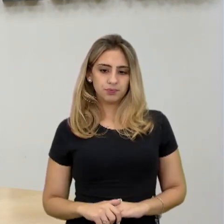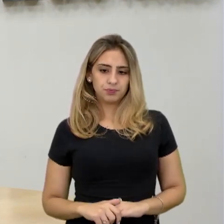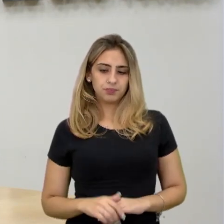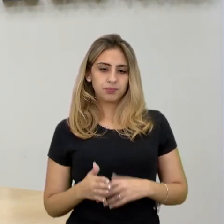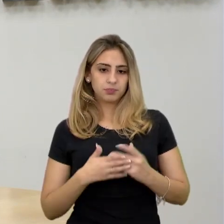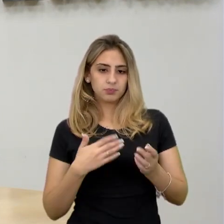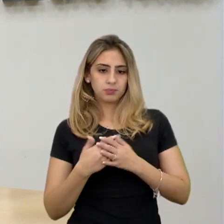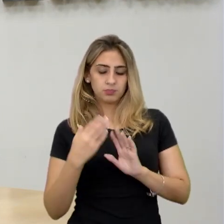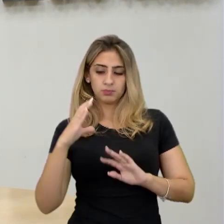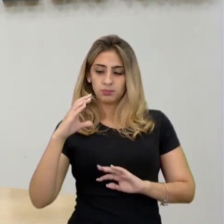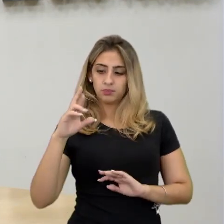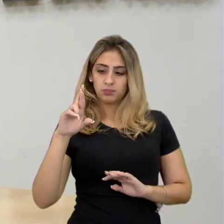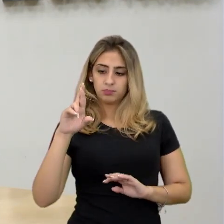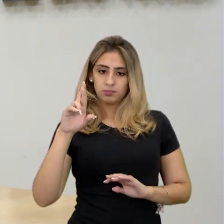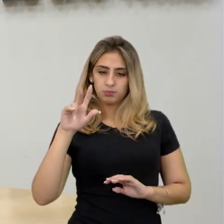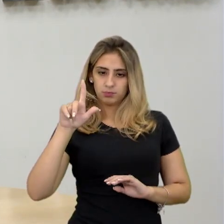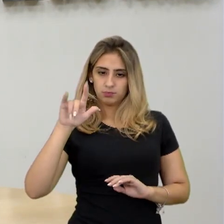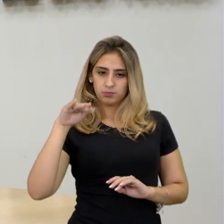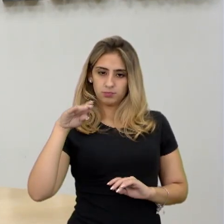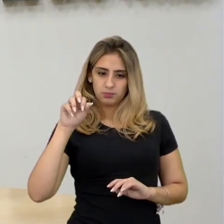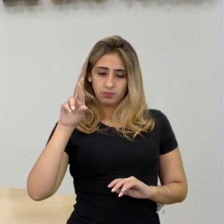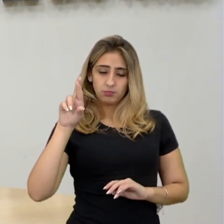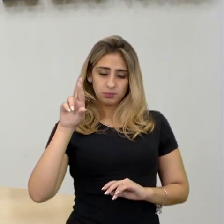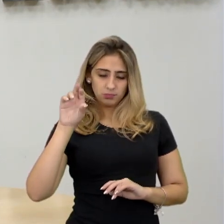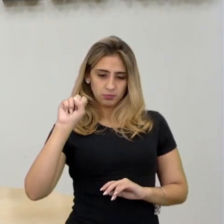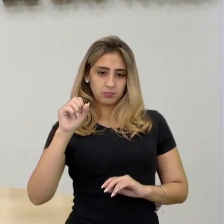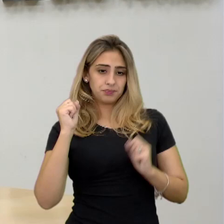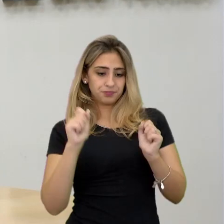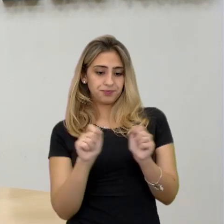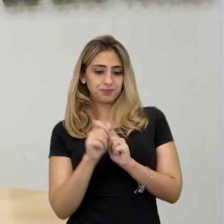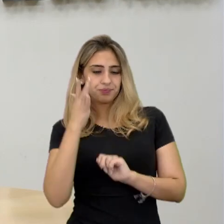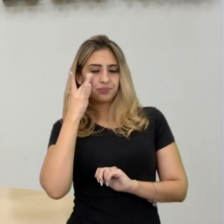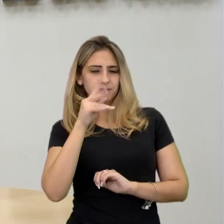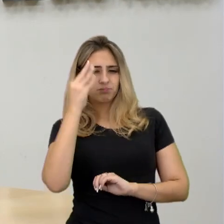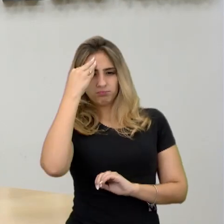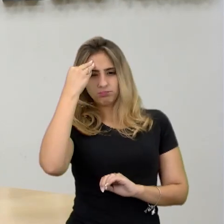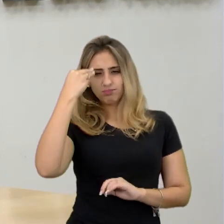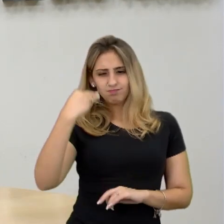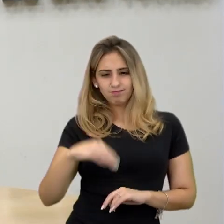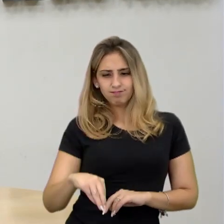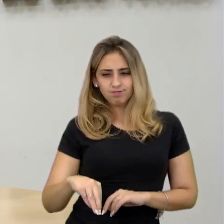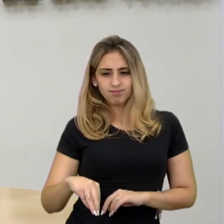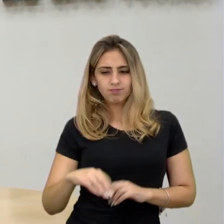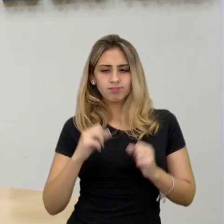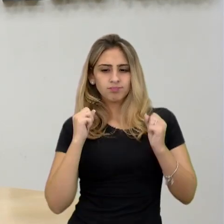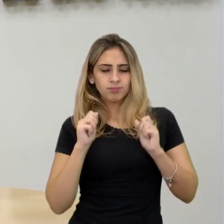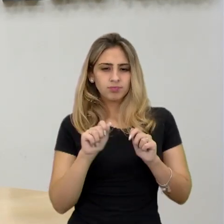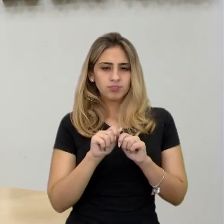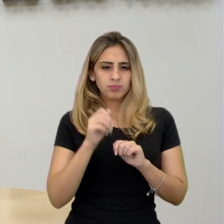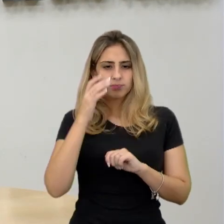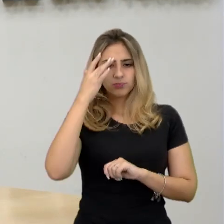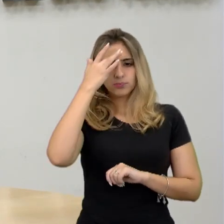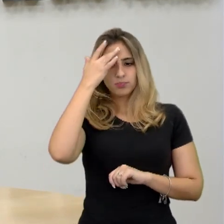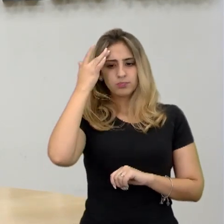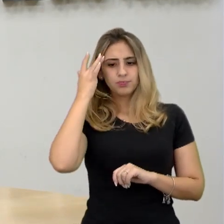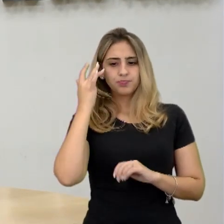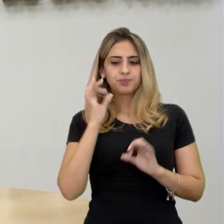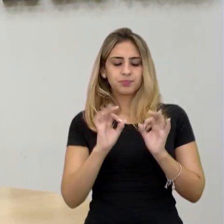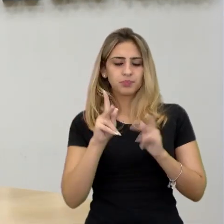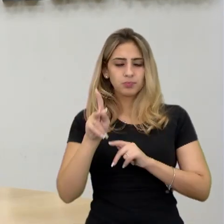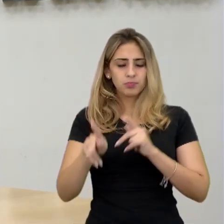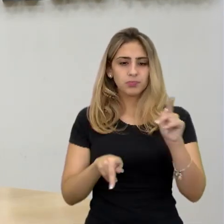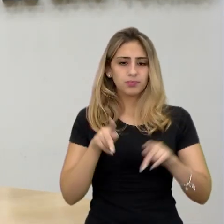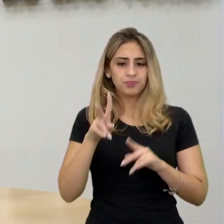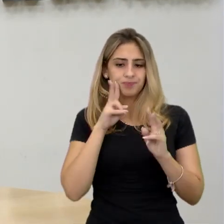determinados climas podem fazer com que as pessoas sejam preguiçosas, pode fazer com que certos povos